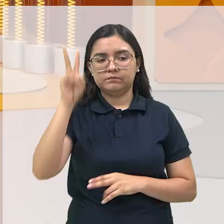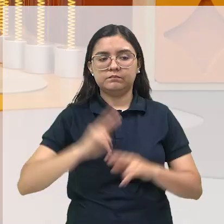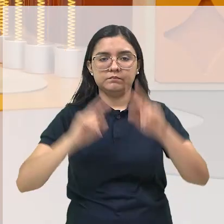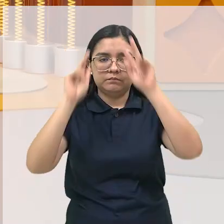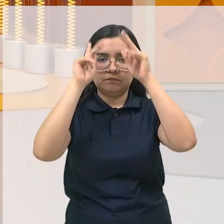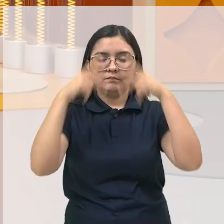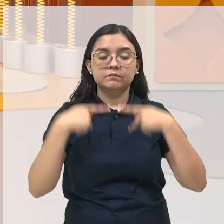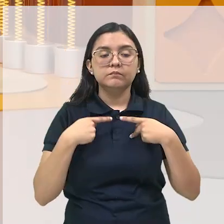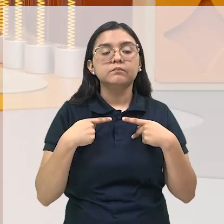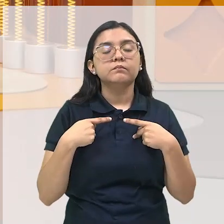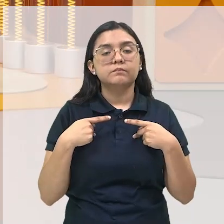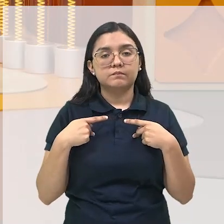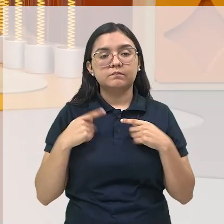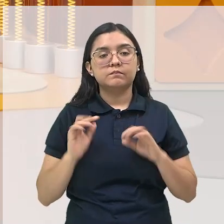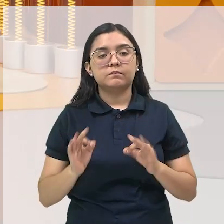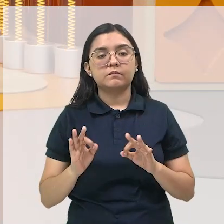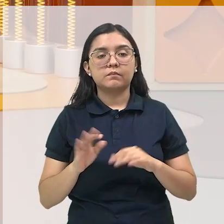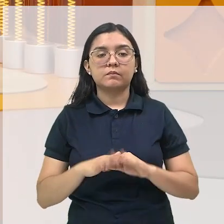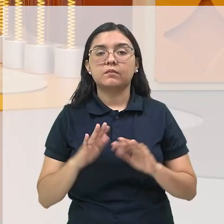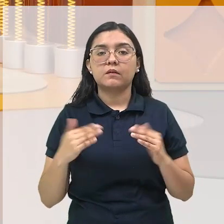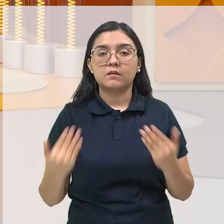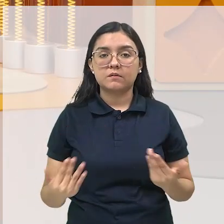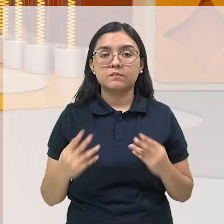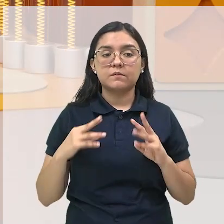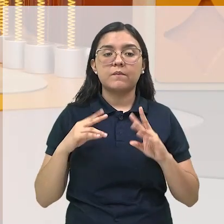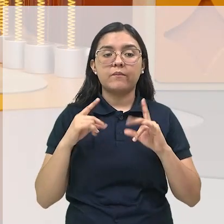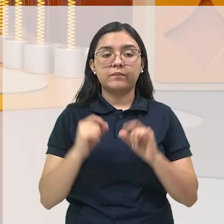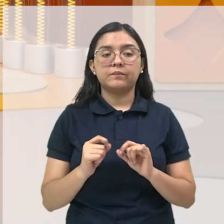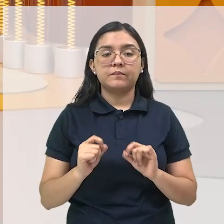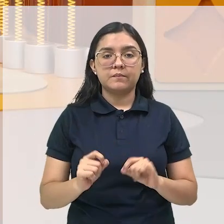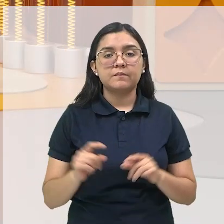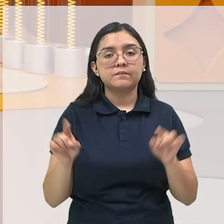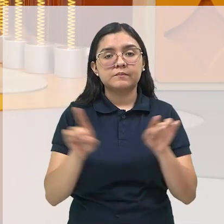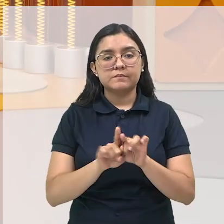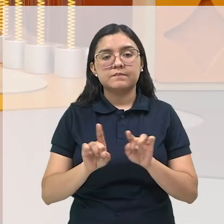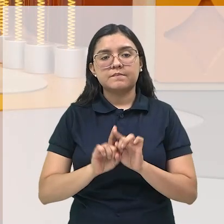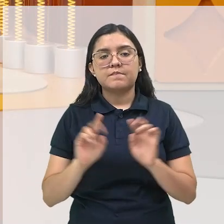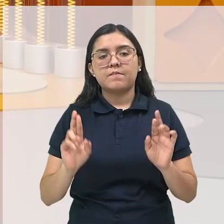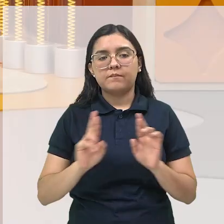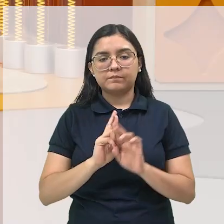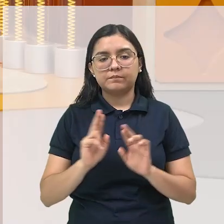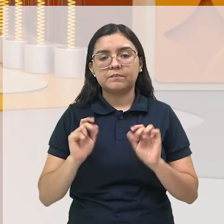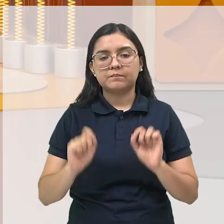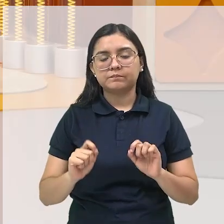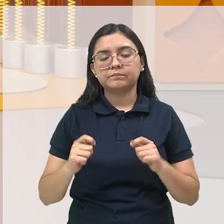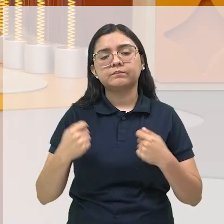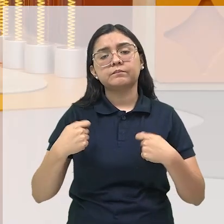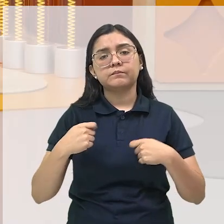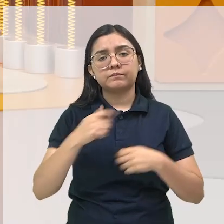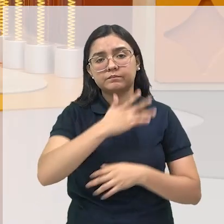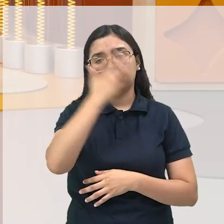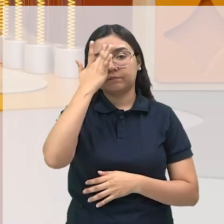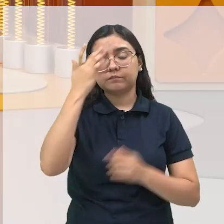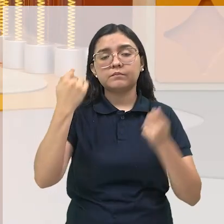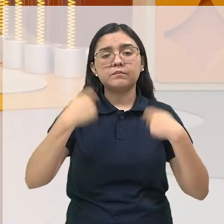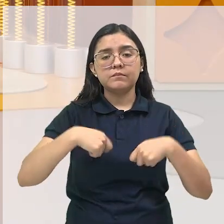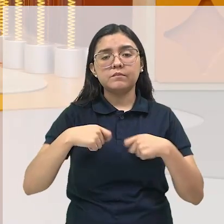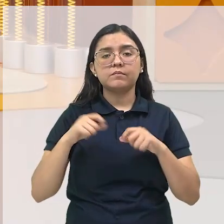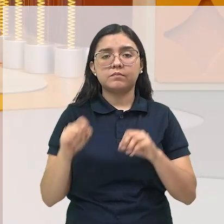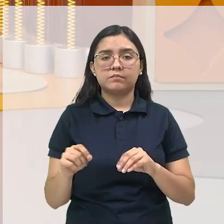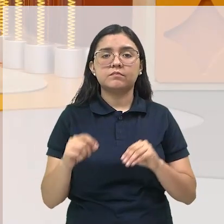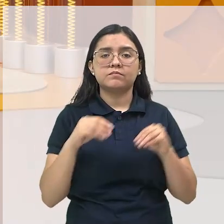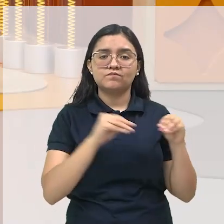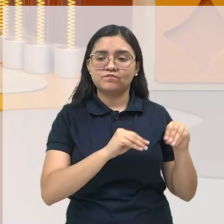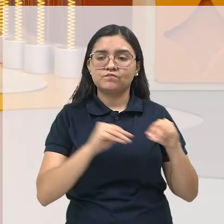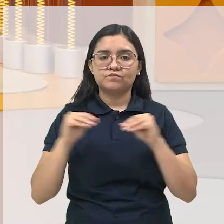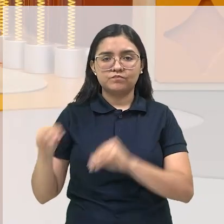ser existente, né? Então tudo isso também está relacionado com essa necessidade que algumas pessoas têm da mudança, né,